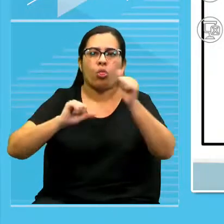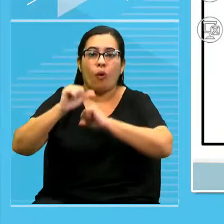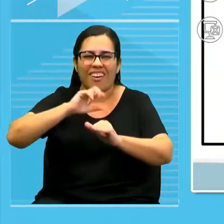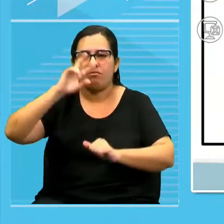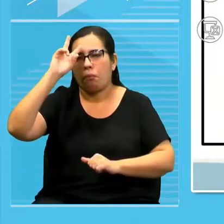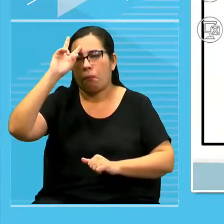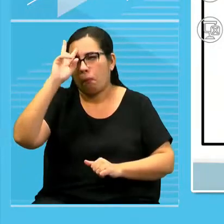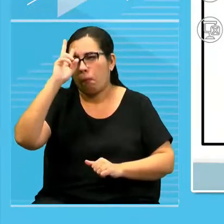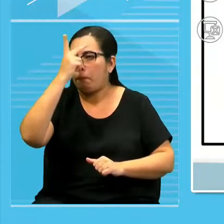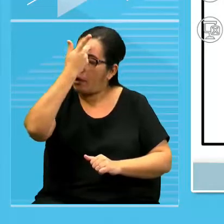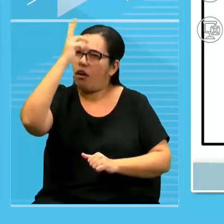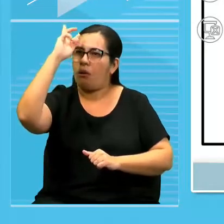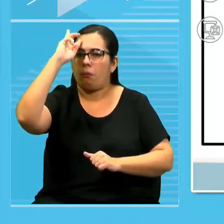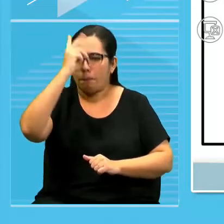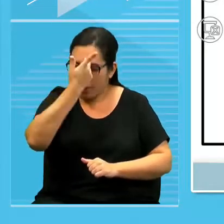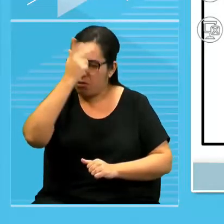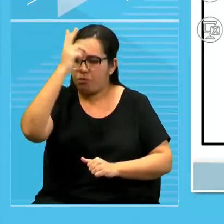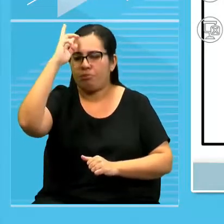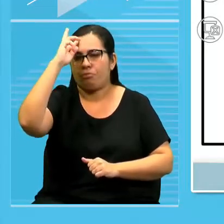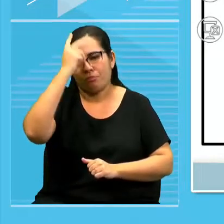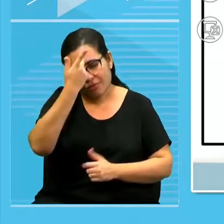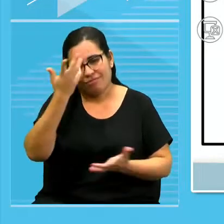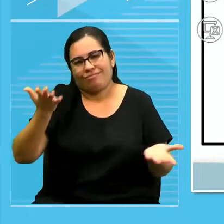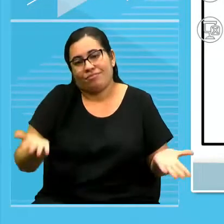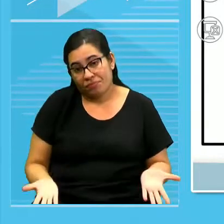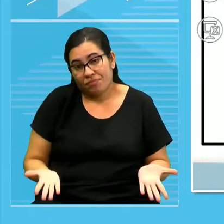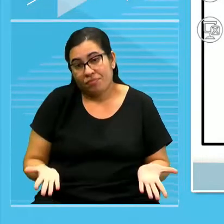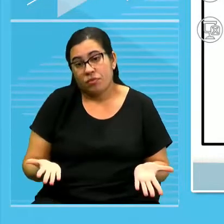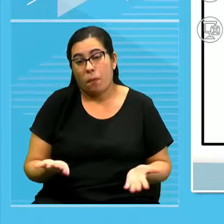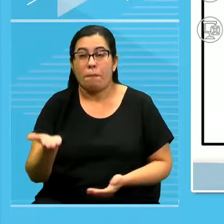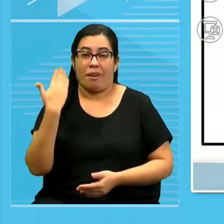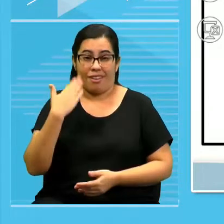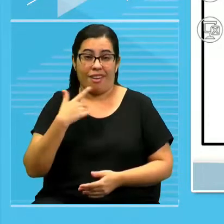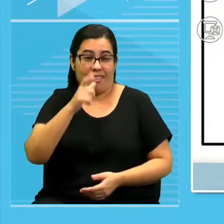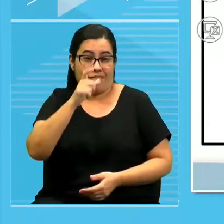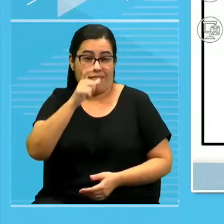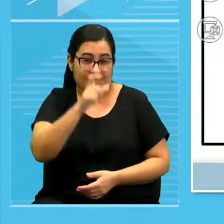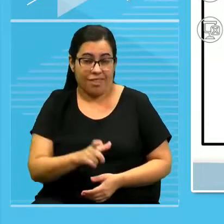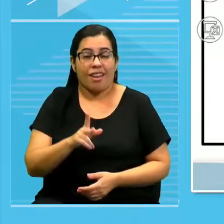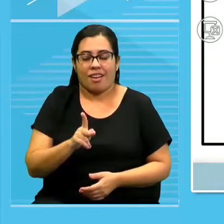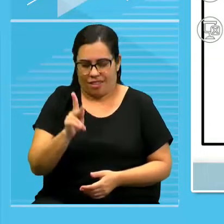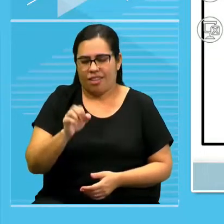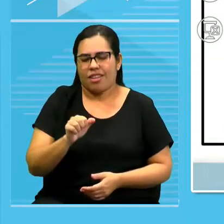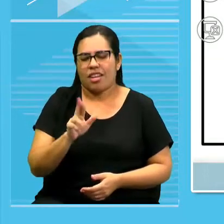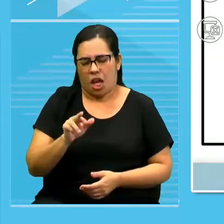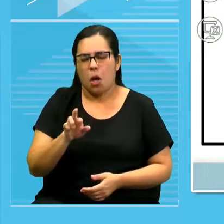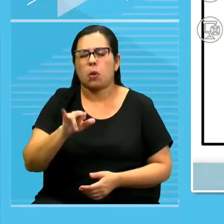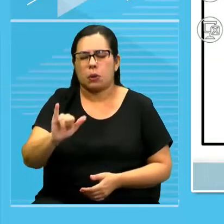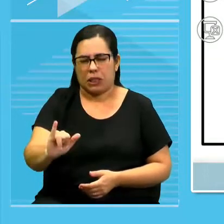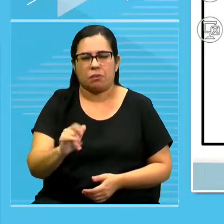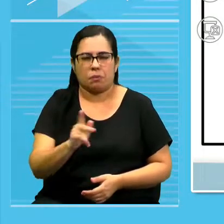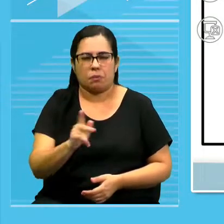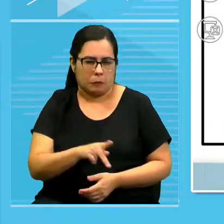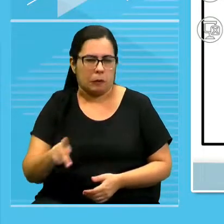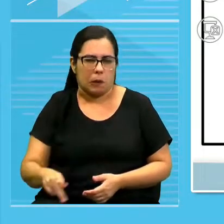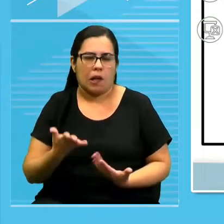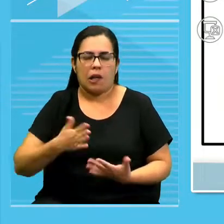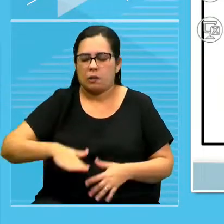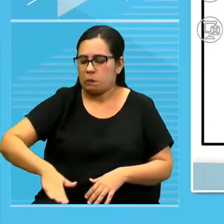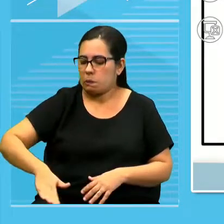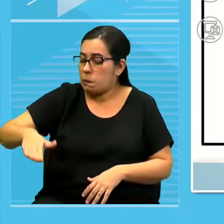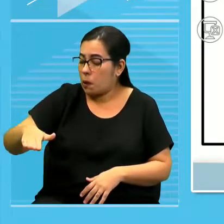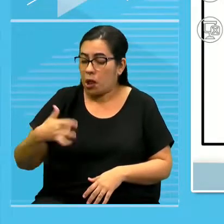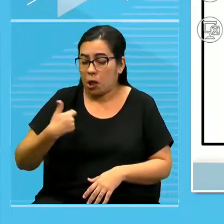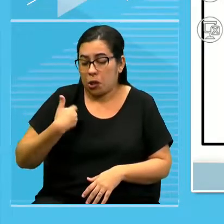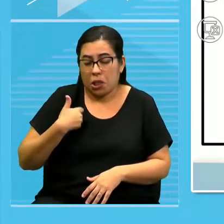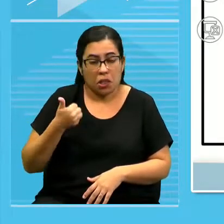exemplo quando eu tinha 15 anos de idade eu tinha uma outra mentalidade porque eu era uma adolescente ainda e hoje